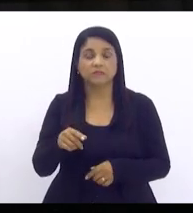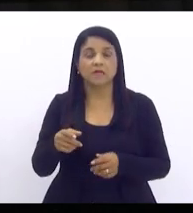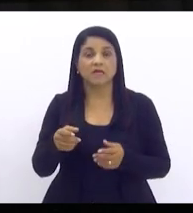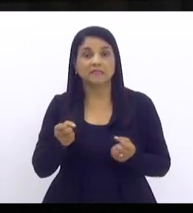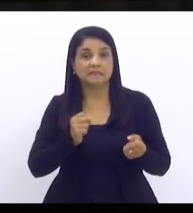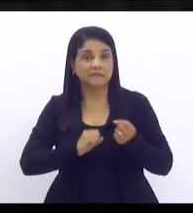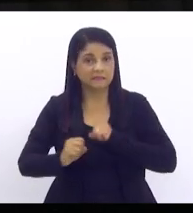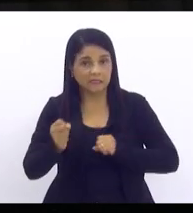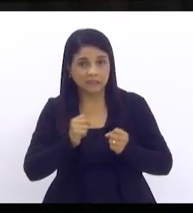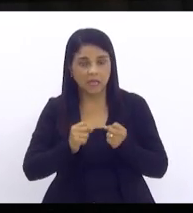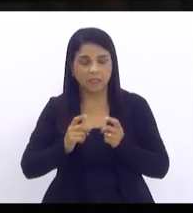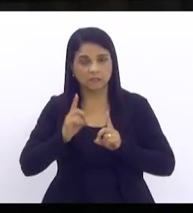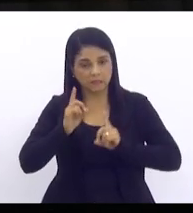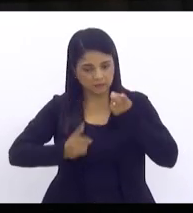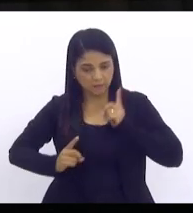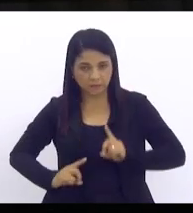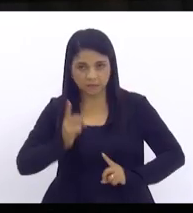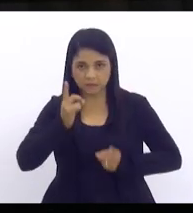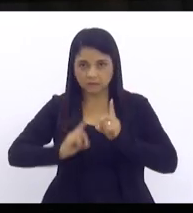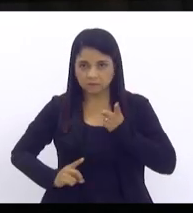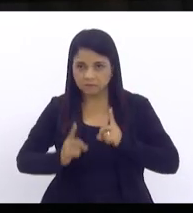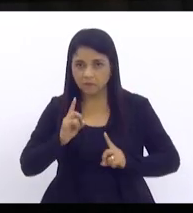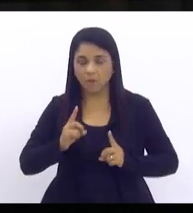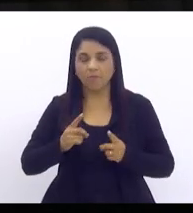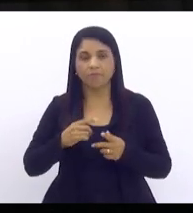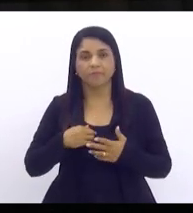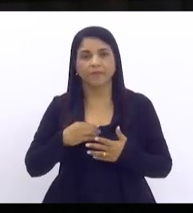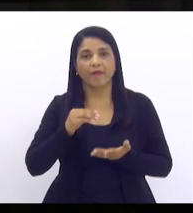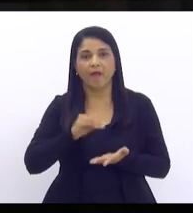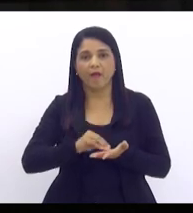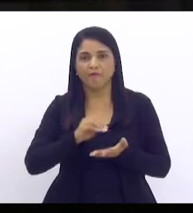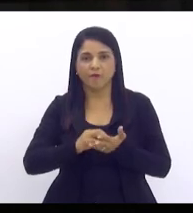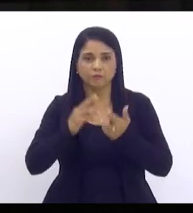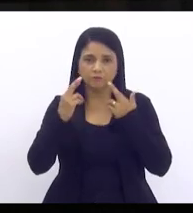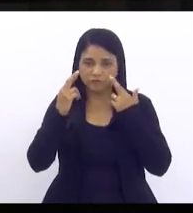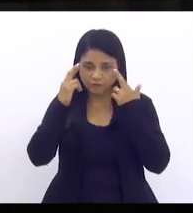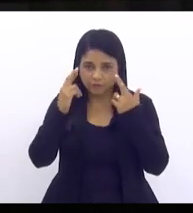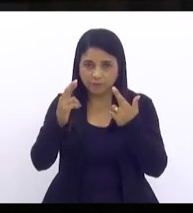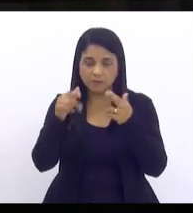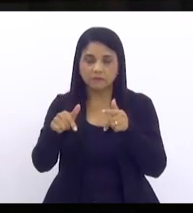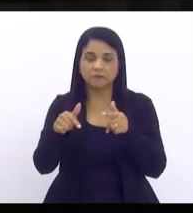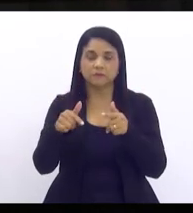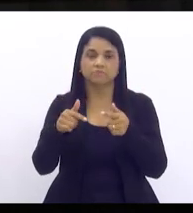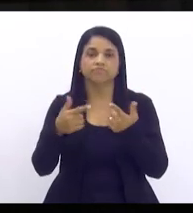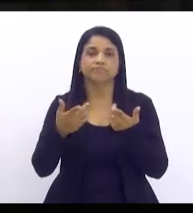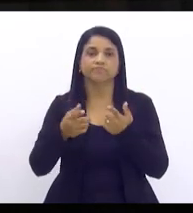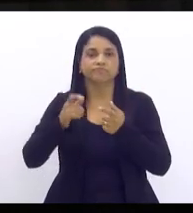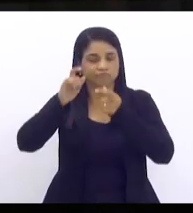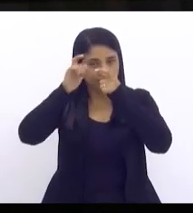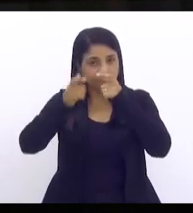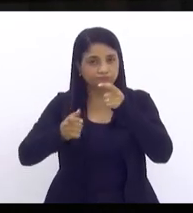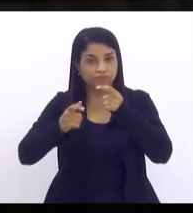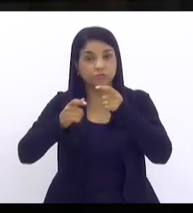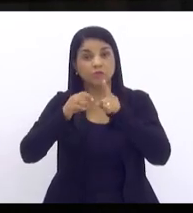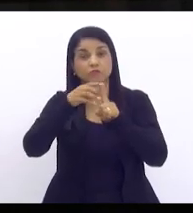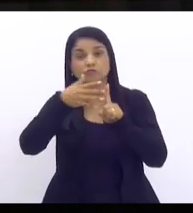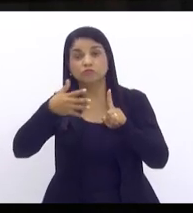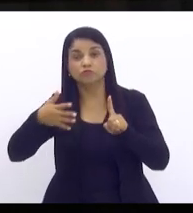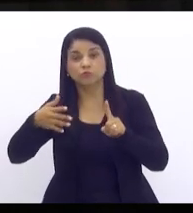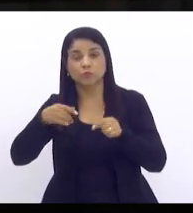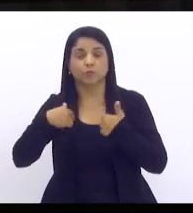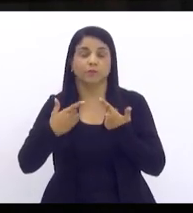depressão, a desesperança estão entre os distúrbios que mais acometem profissionais da